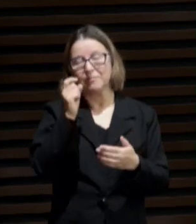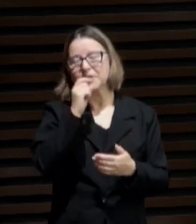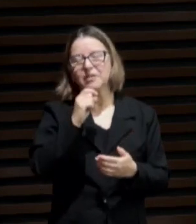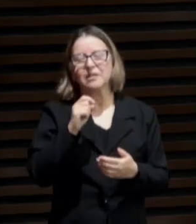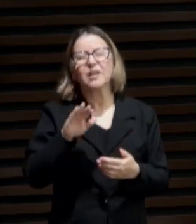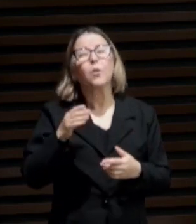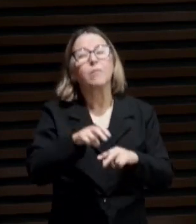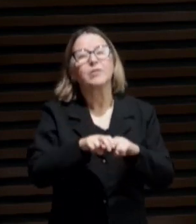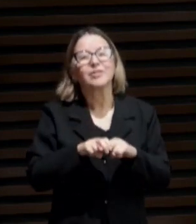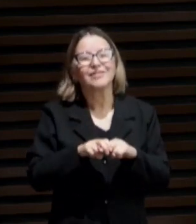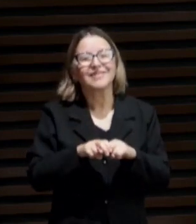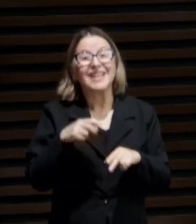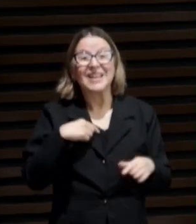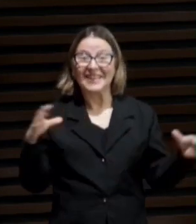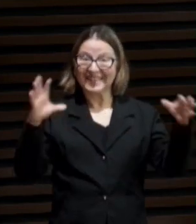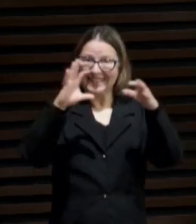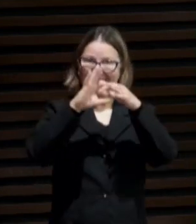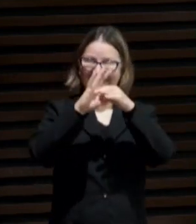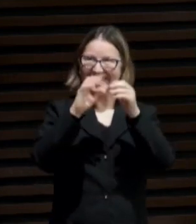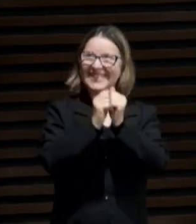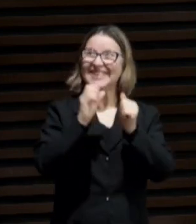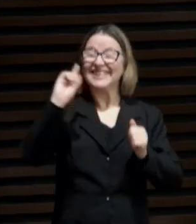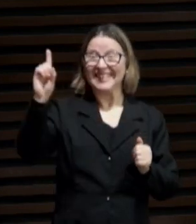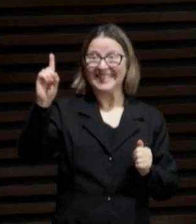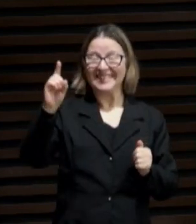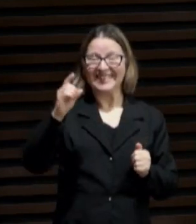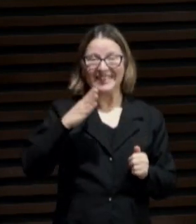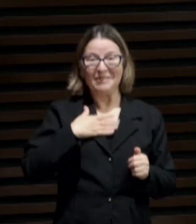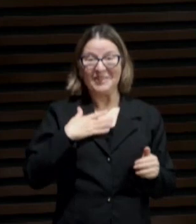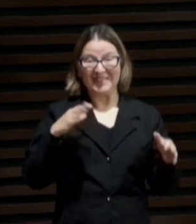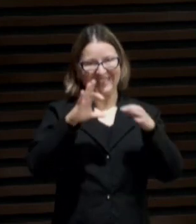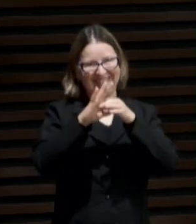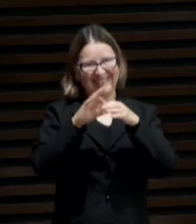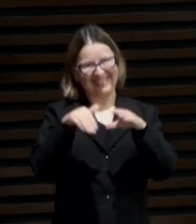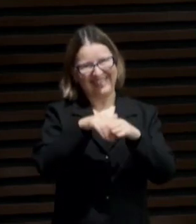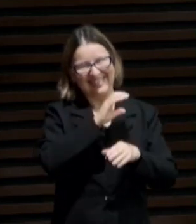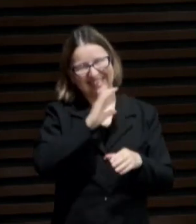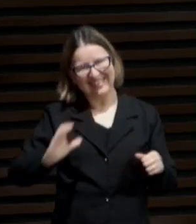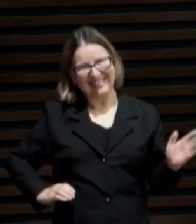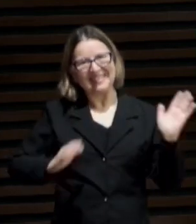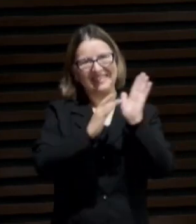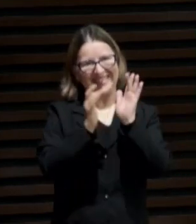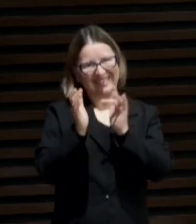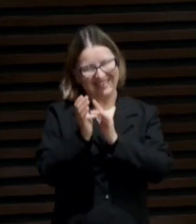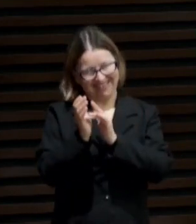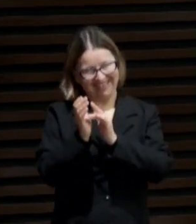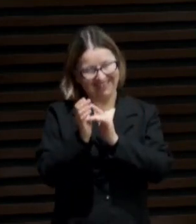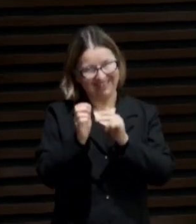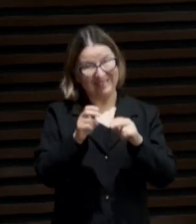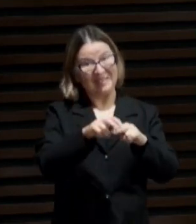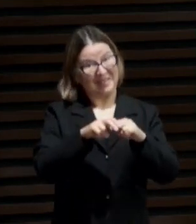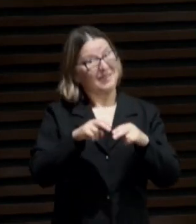razão? Eu fui reconciliado com Deus na minha união em Cristo Jesus. Por causa disso. Por causa